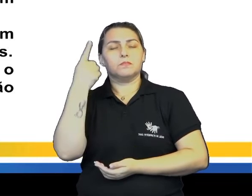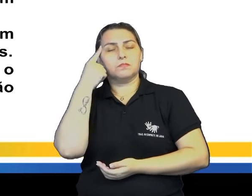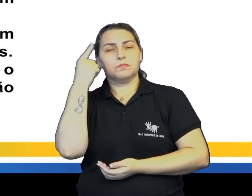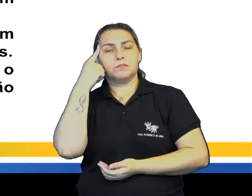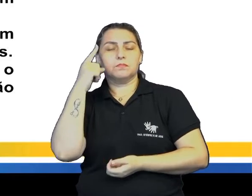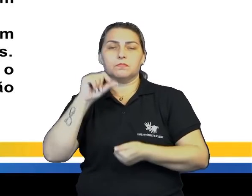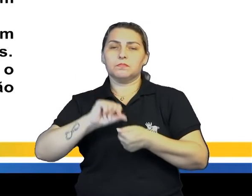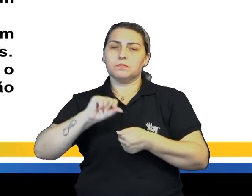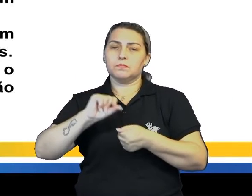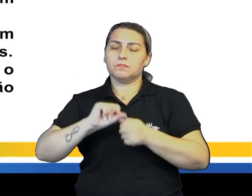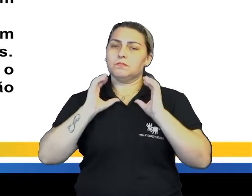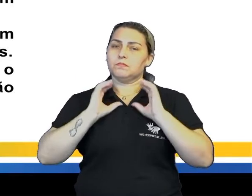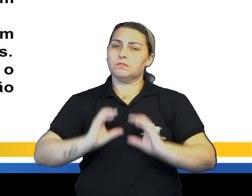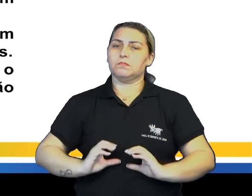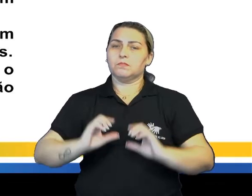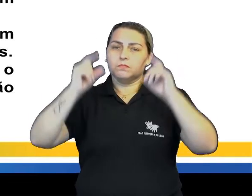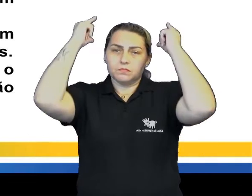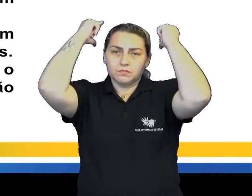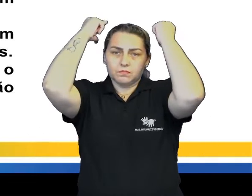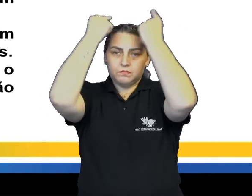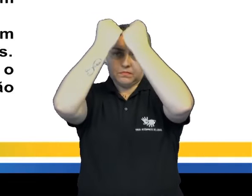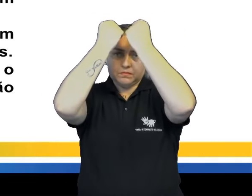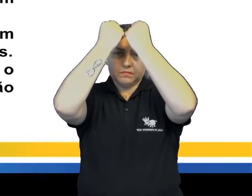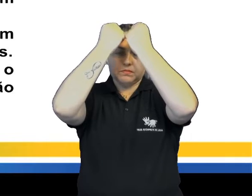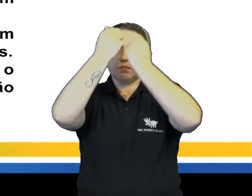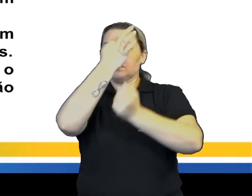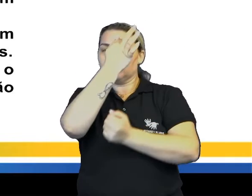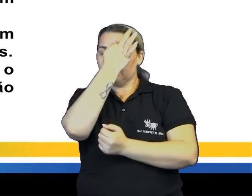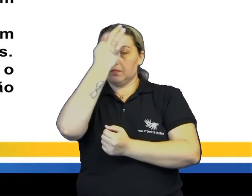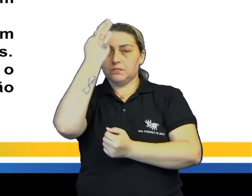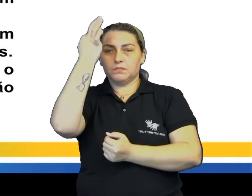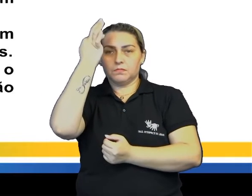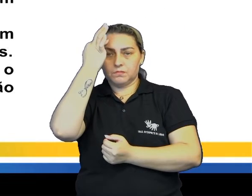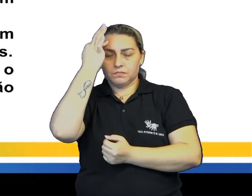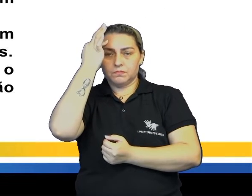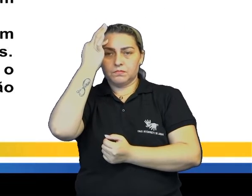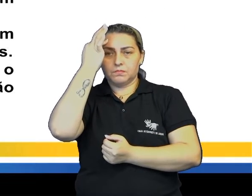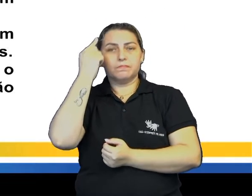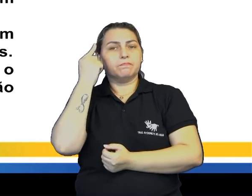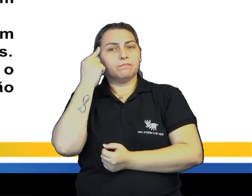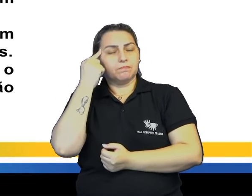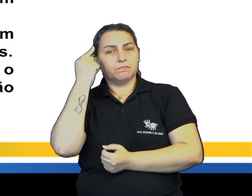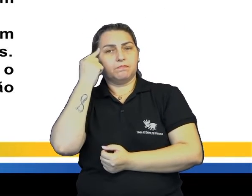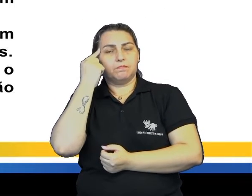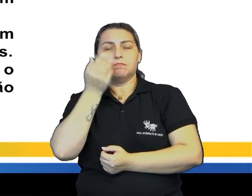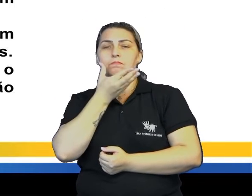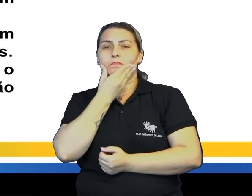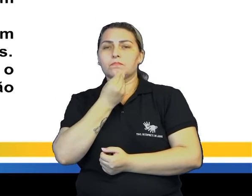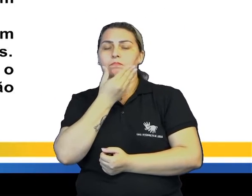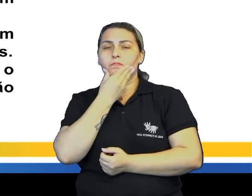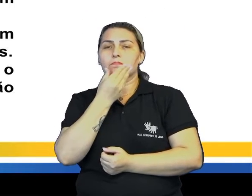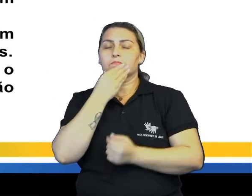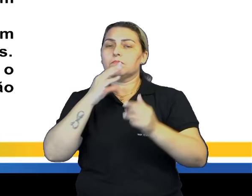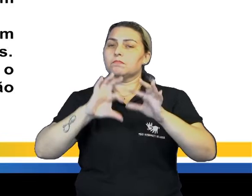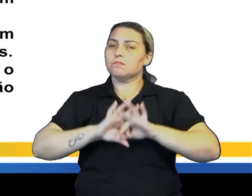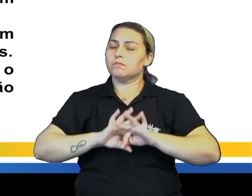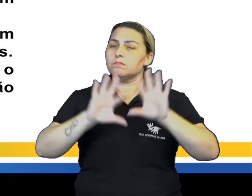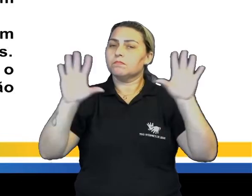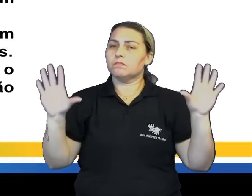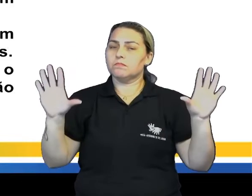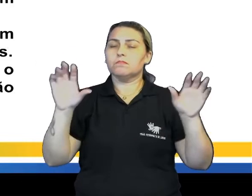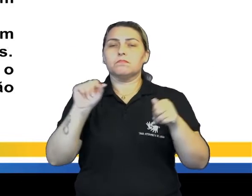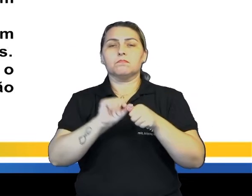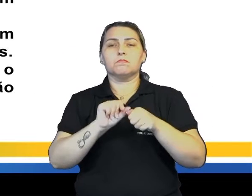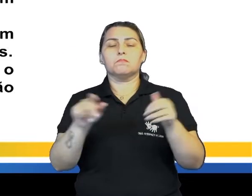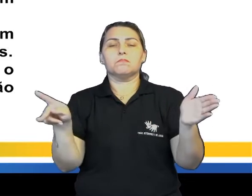reflexões realizadas pelo cidadão grego. Então, a filosofia leva o homem a pensar, e o homem pensar, ele ser livre, ele fazer as